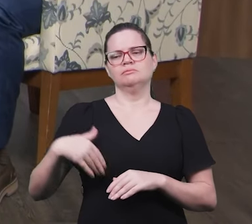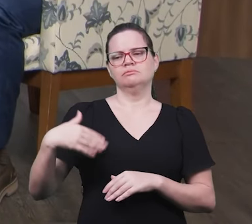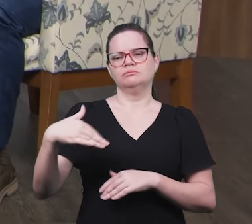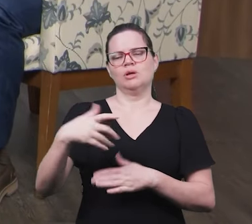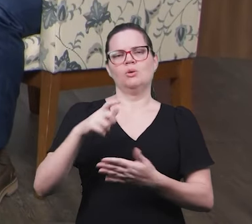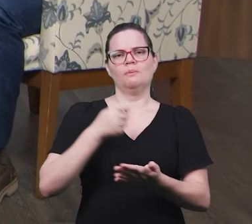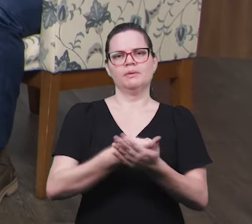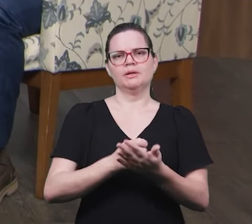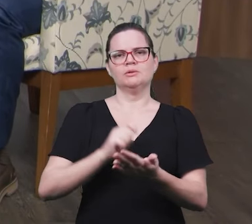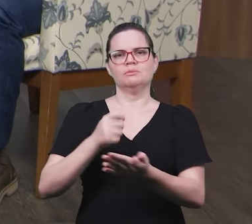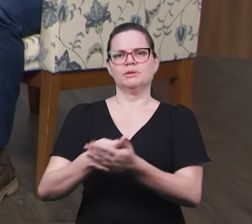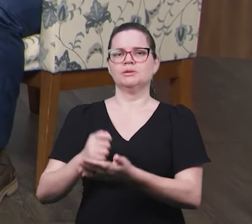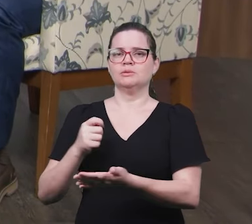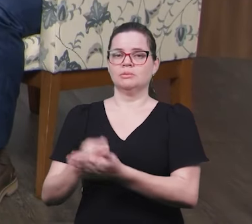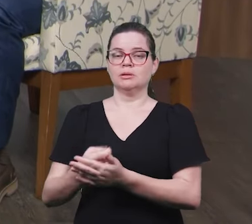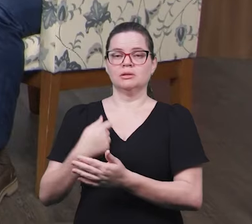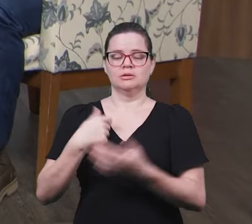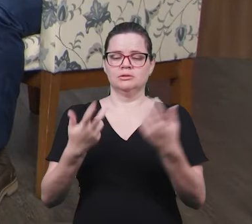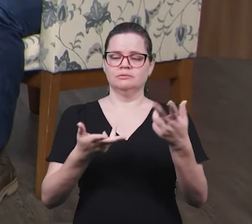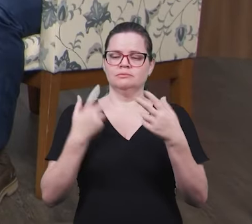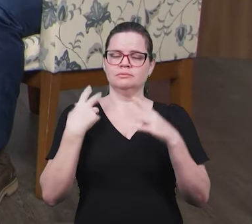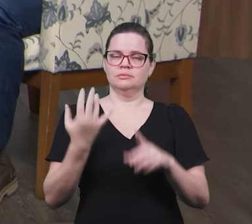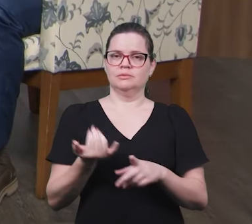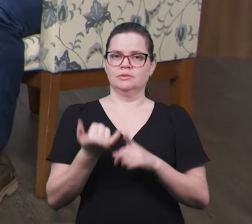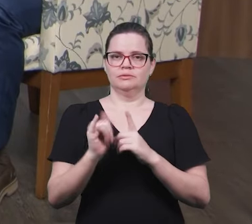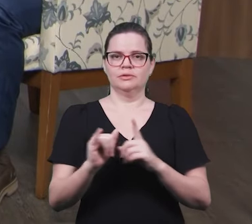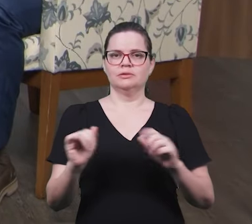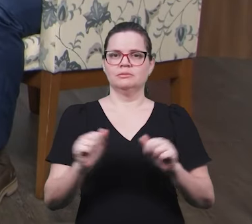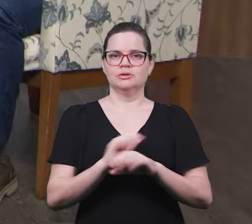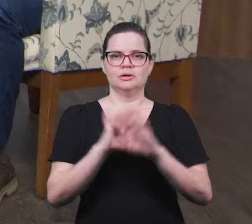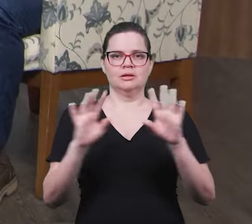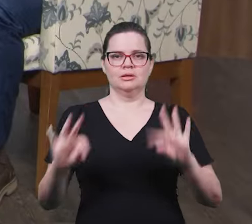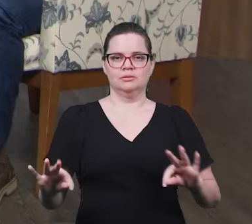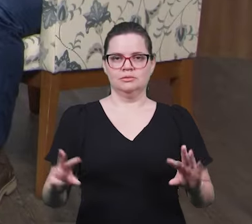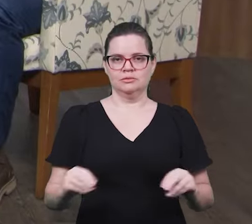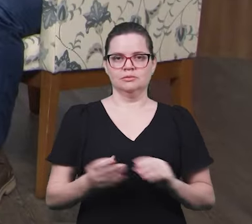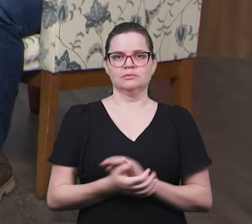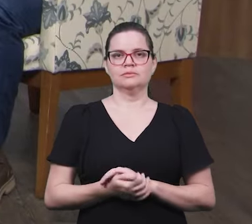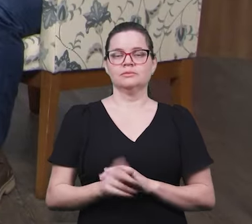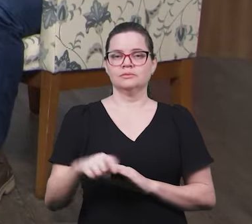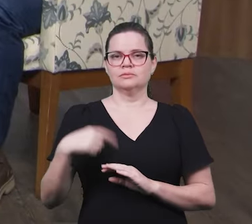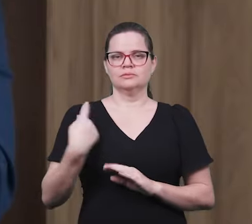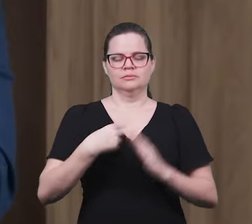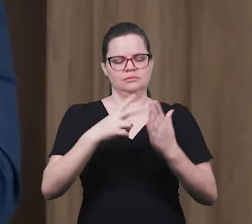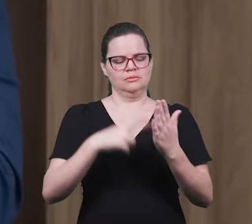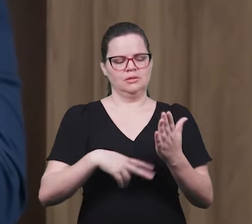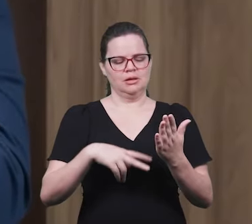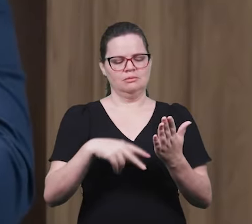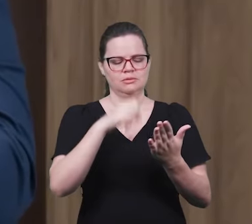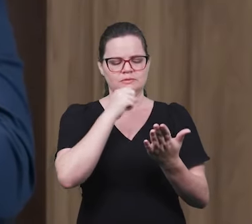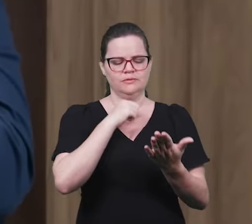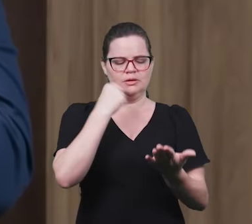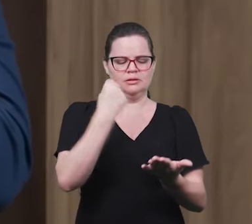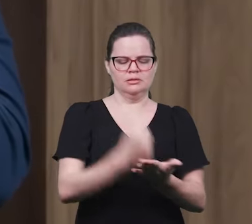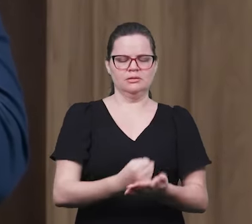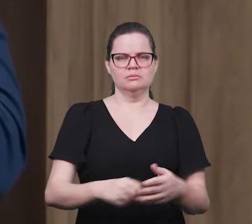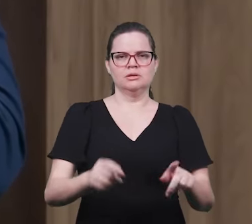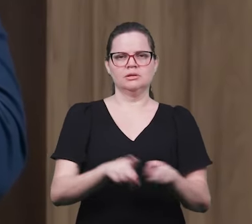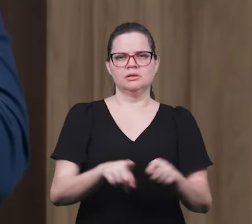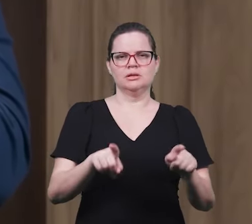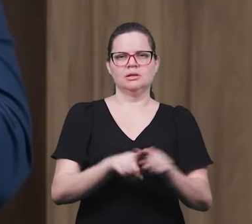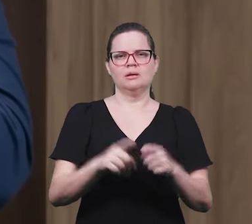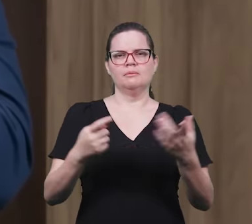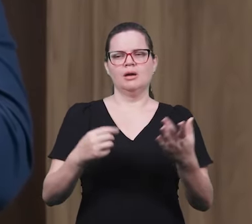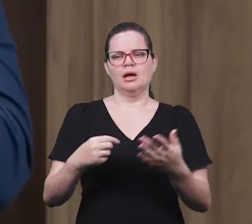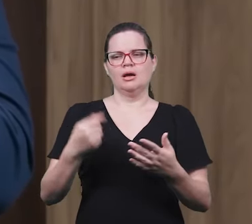nós vamos ver exatamente hoje. Então, quando nós pegamos aqui o Velho Testamento e transportamos para o